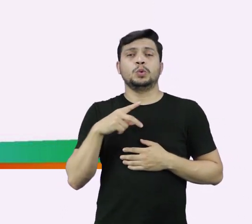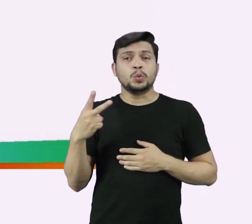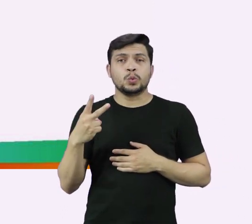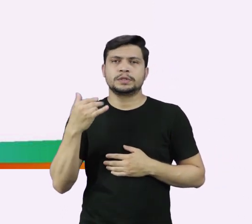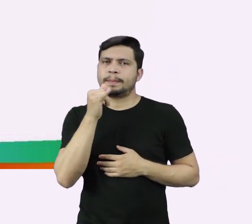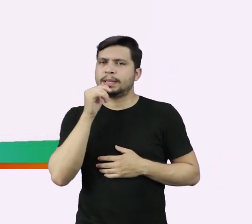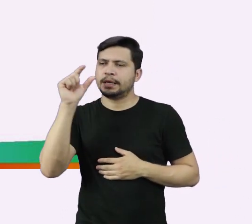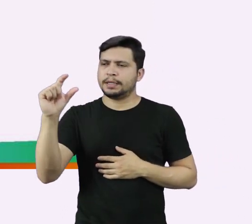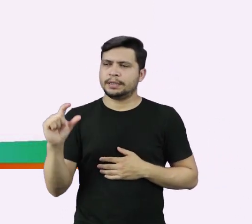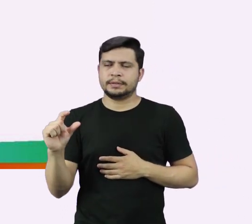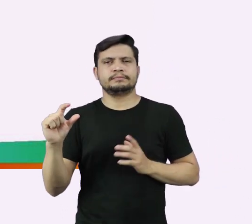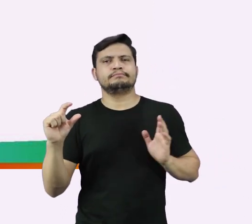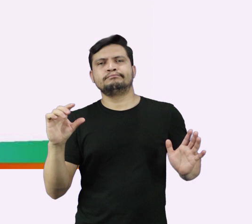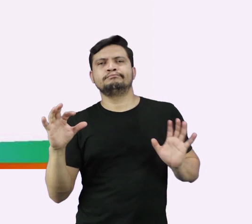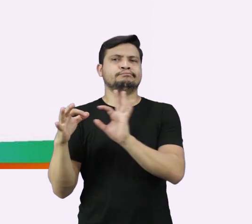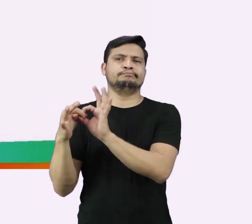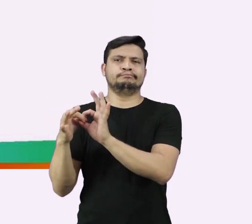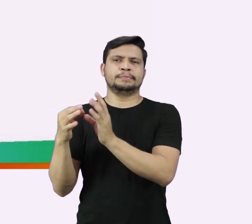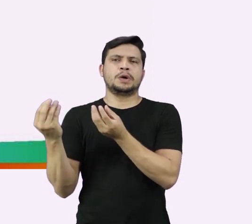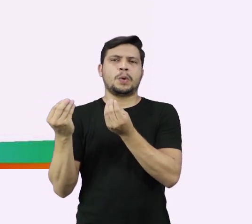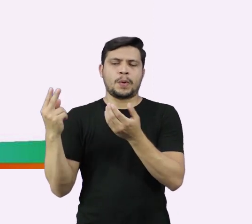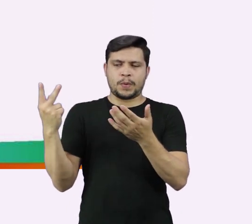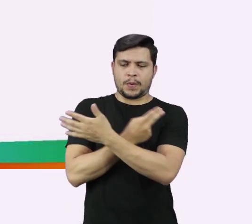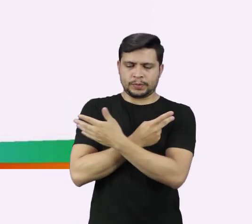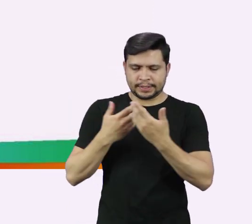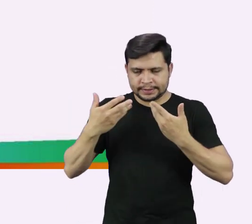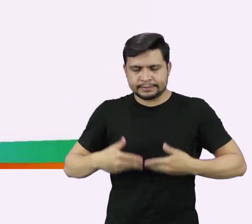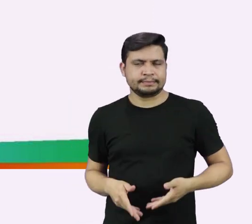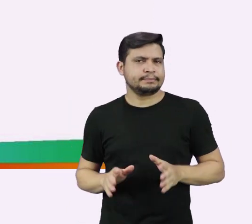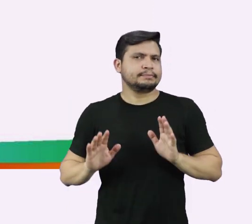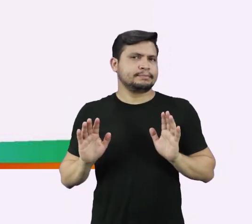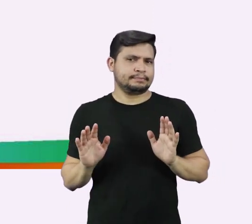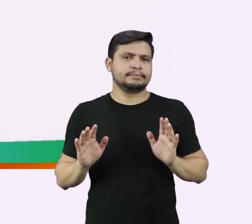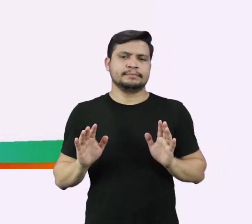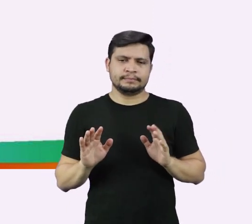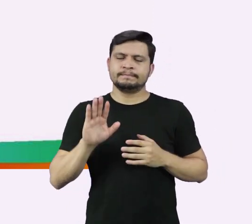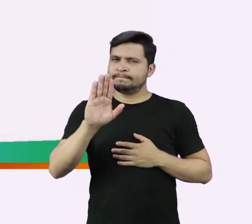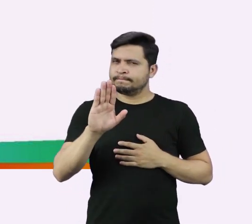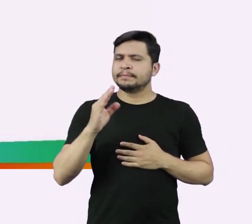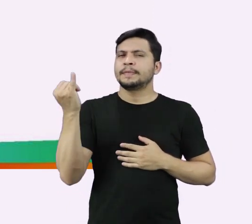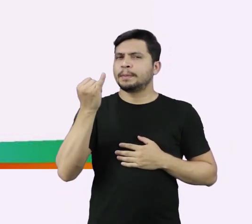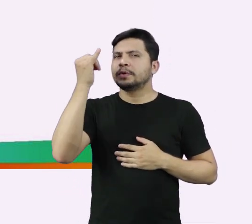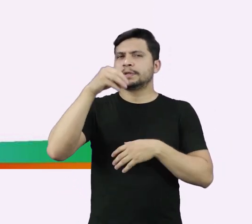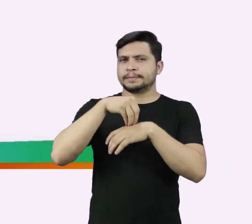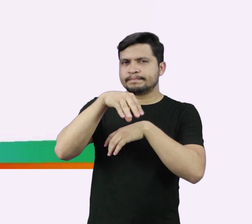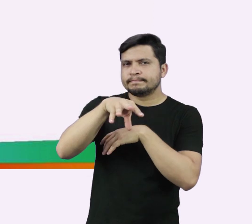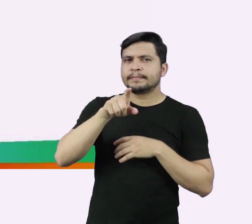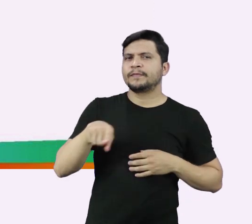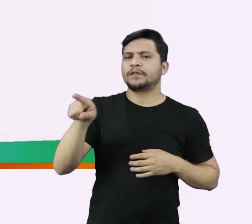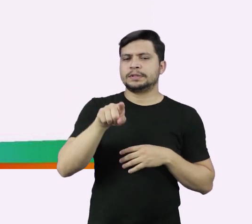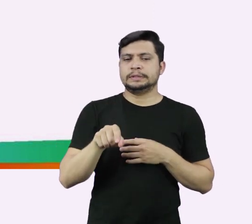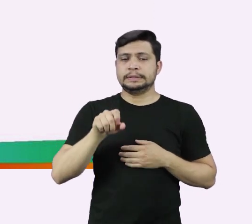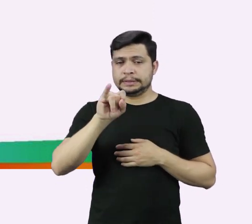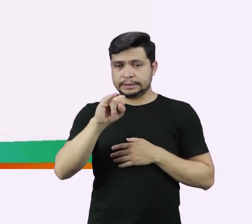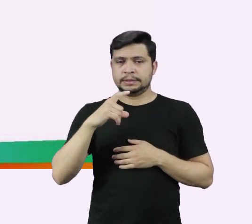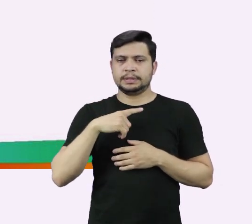Bom, importante salientar que, no caso, baterias, quando elas são conectadas